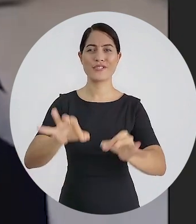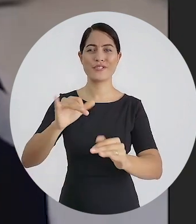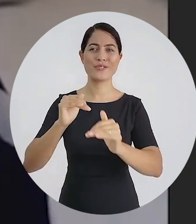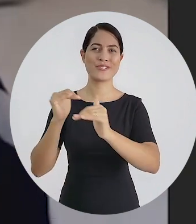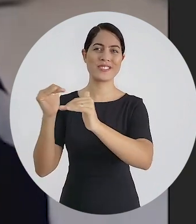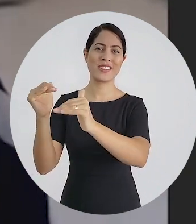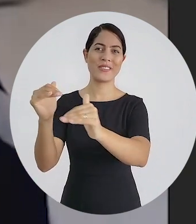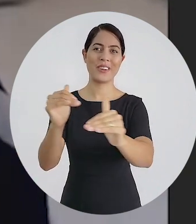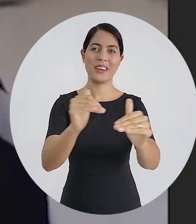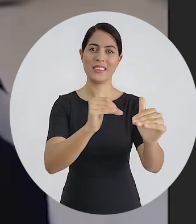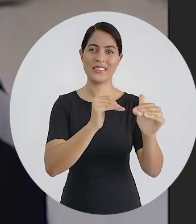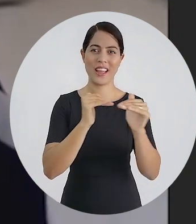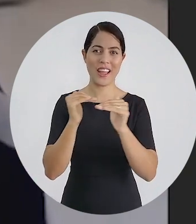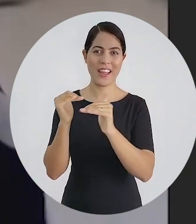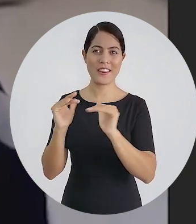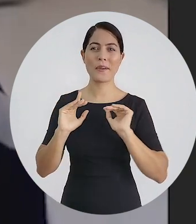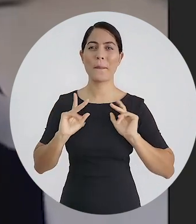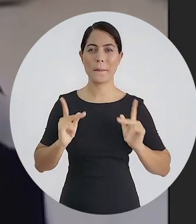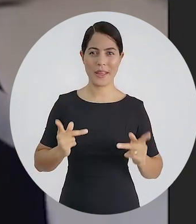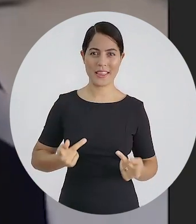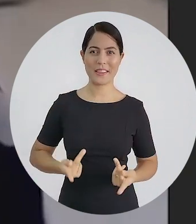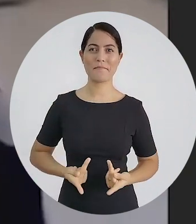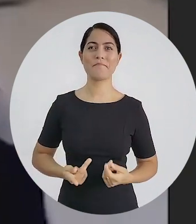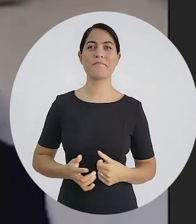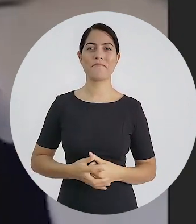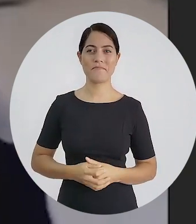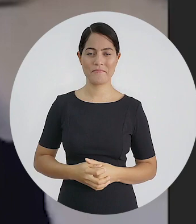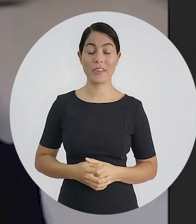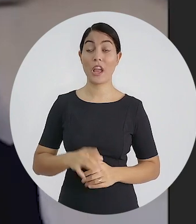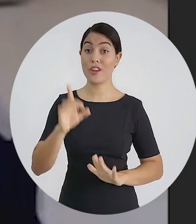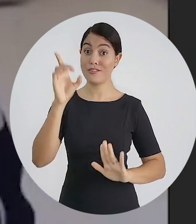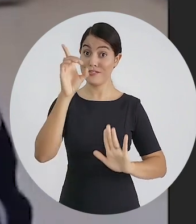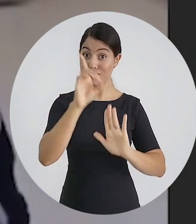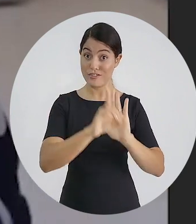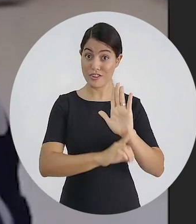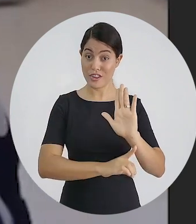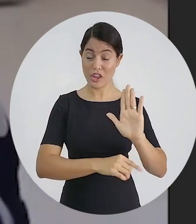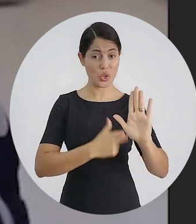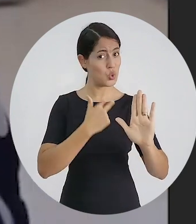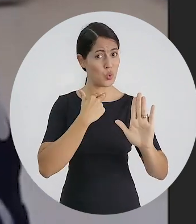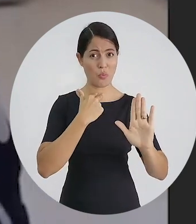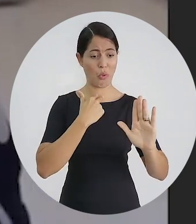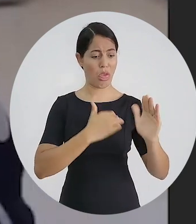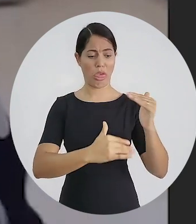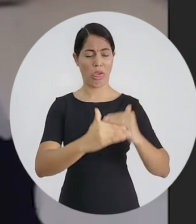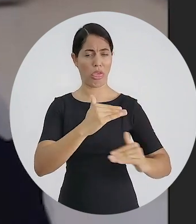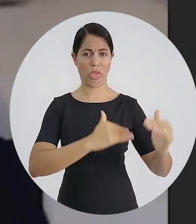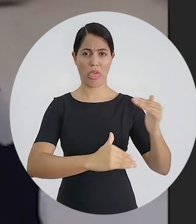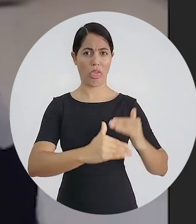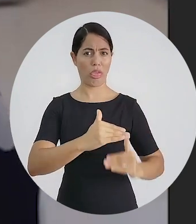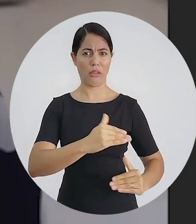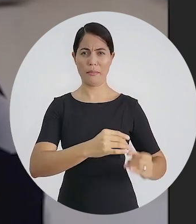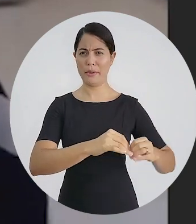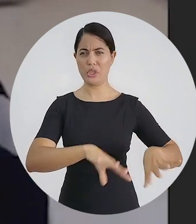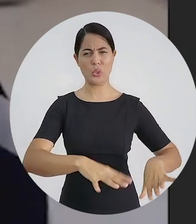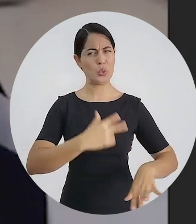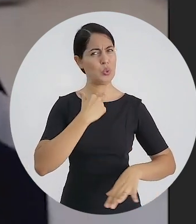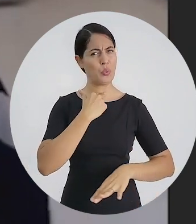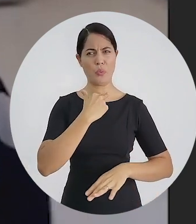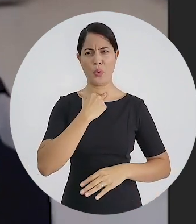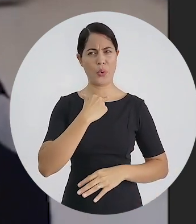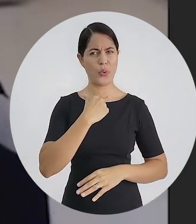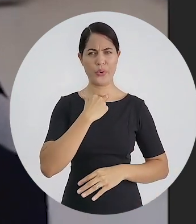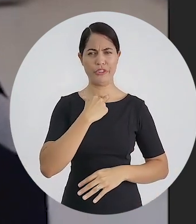justa, mais igualitária e mais humana. O direito não pode ser utilizado para retroceder, para